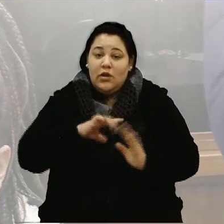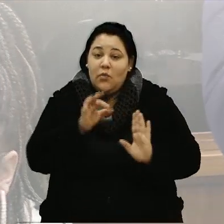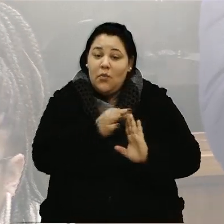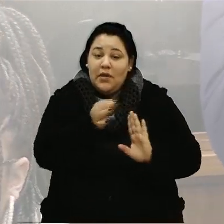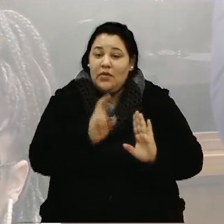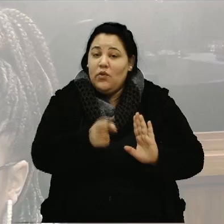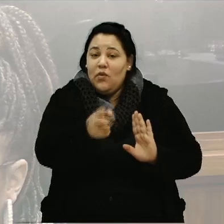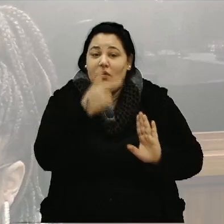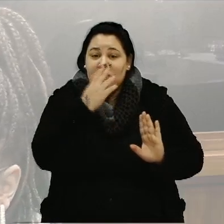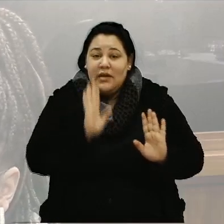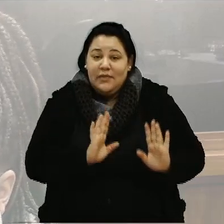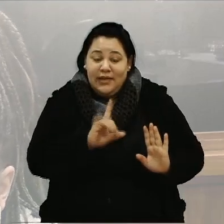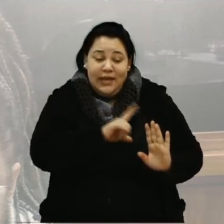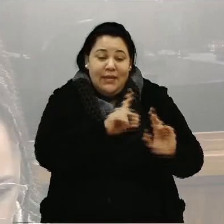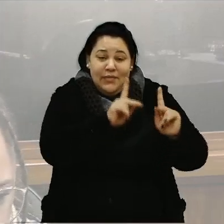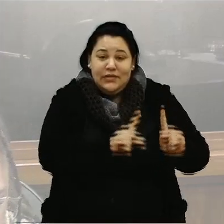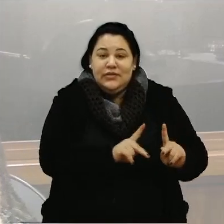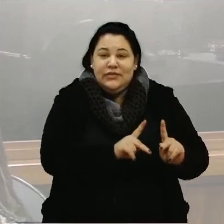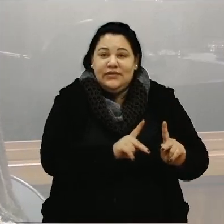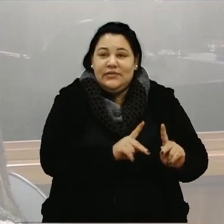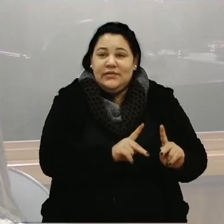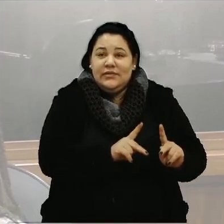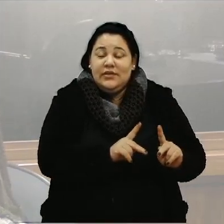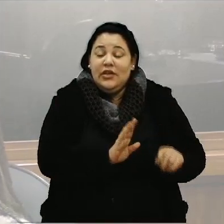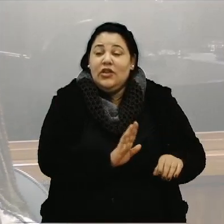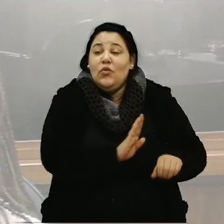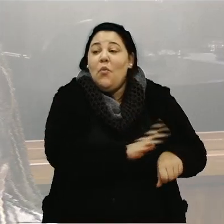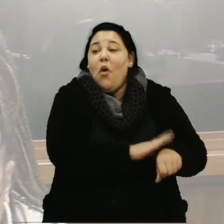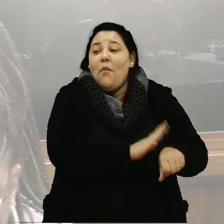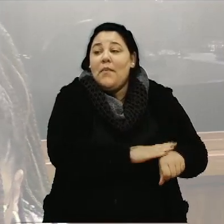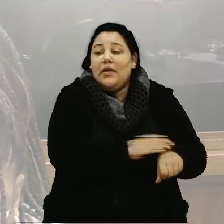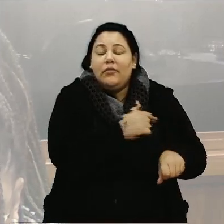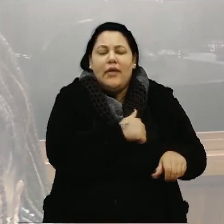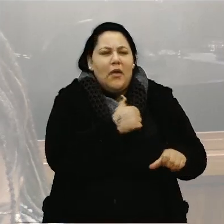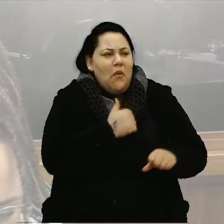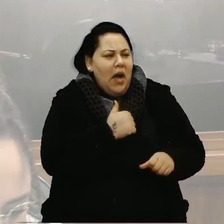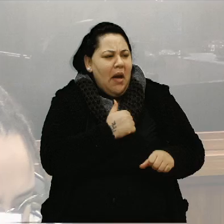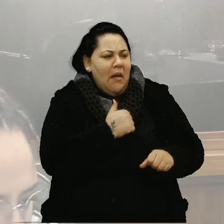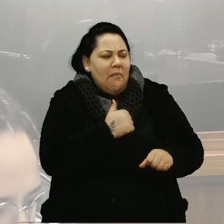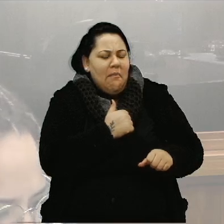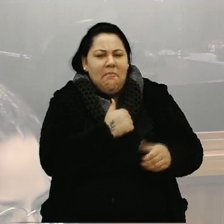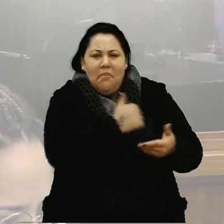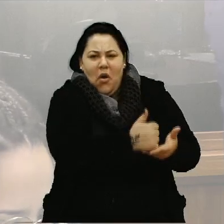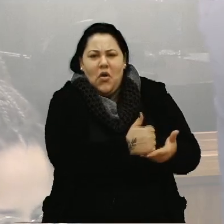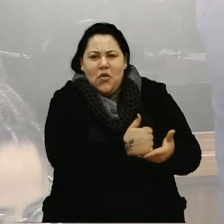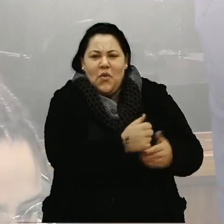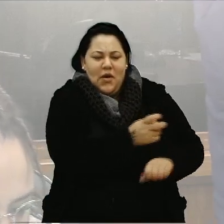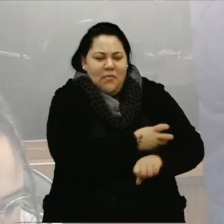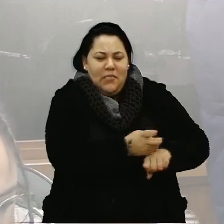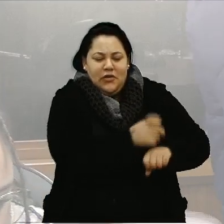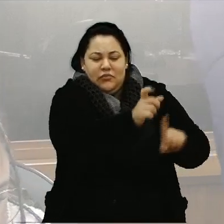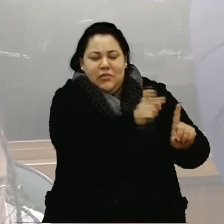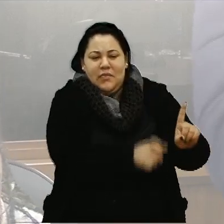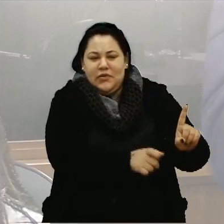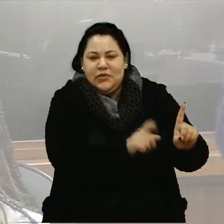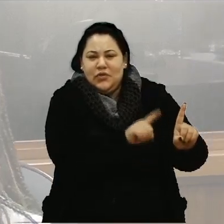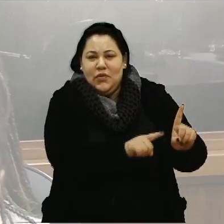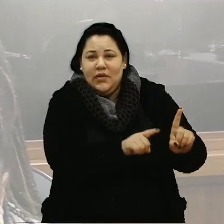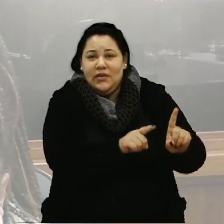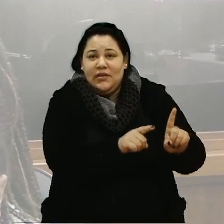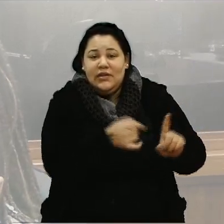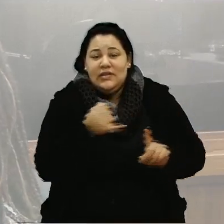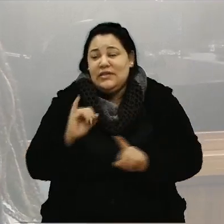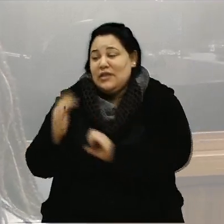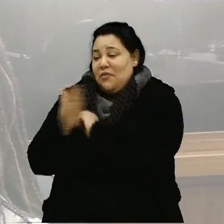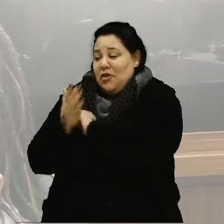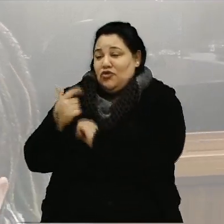não. Tem gente que, ora eu sou a favor do impeachment de tal pessoa, quando não me beneficia eu sou contra,